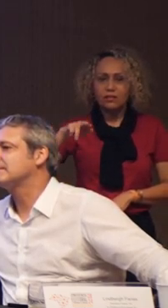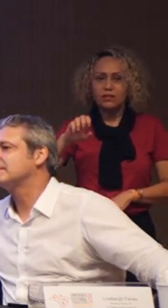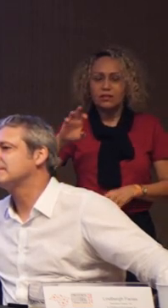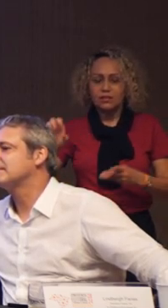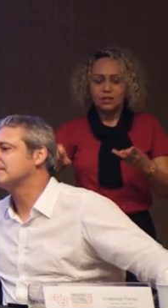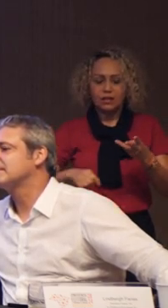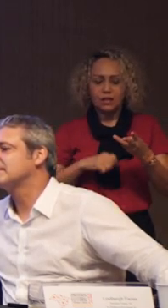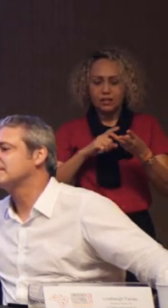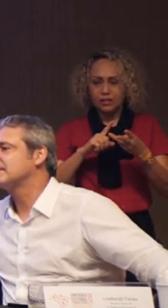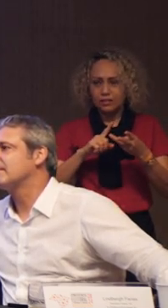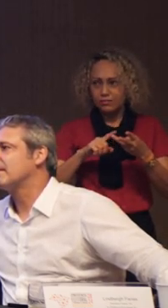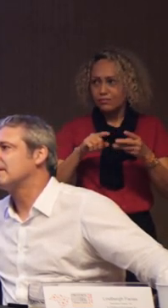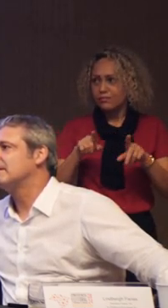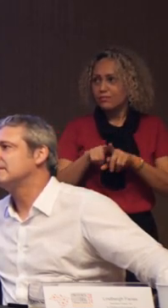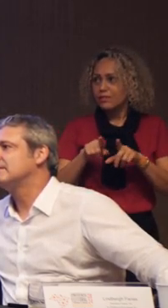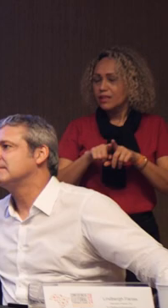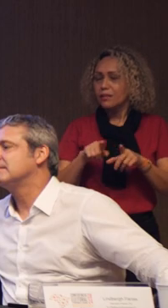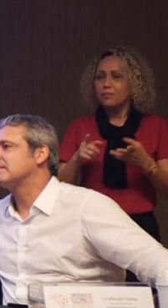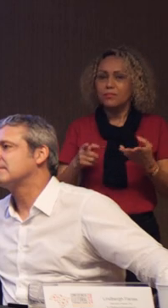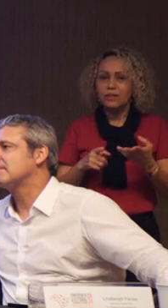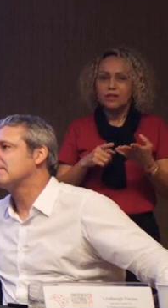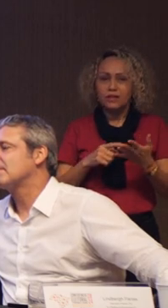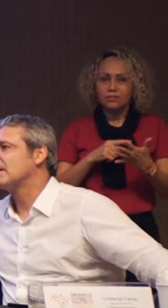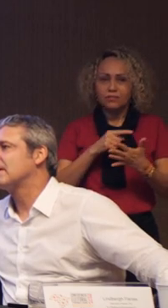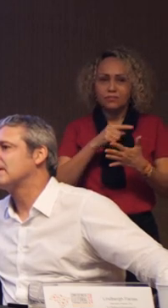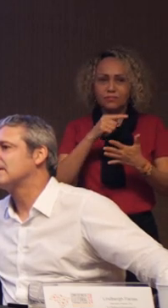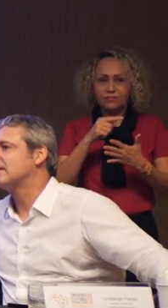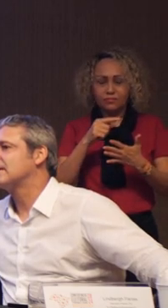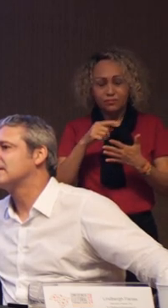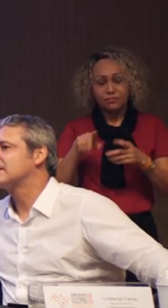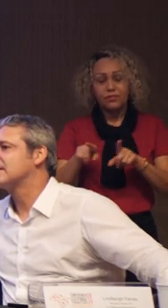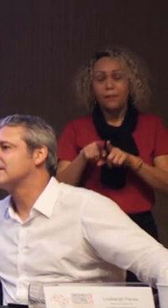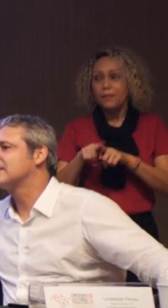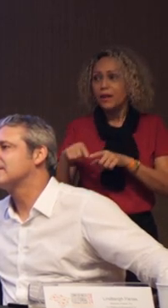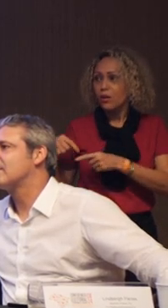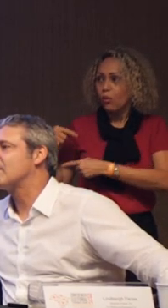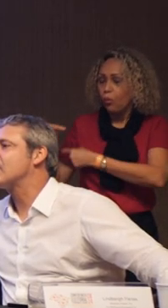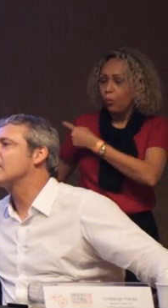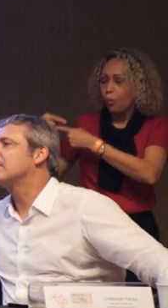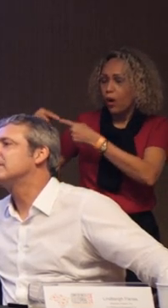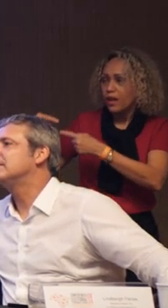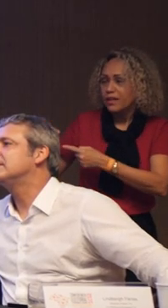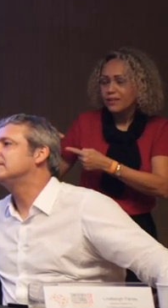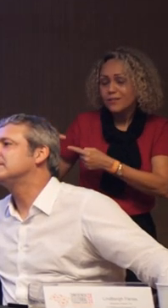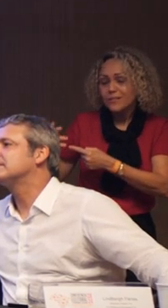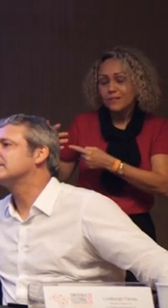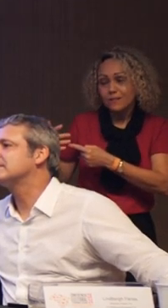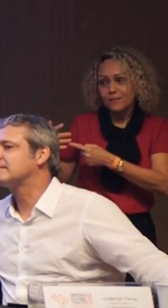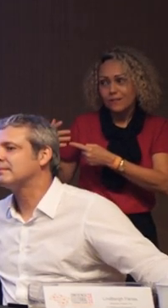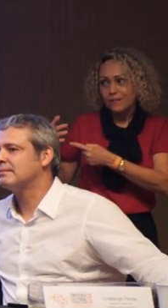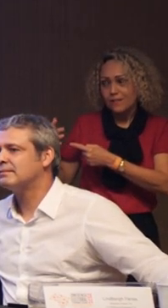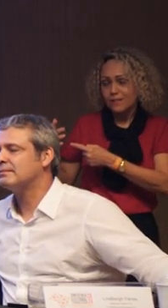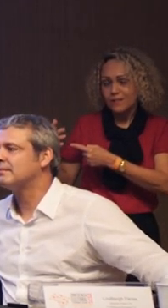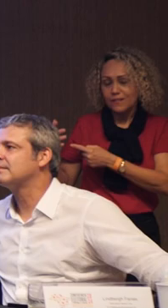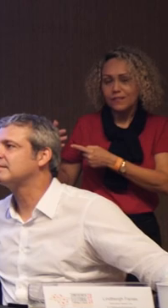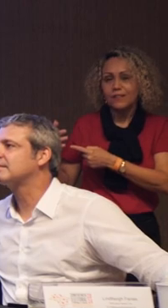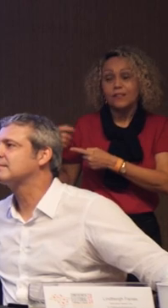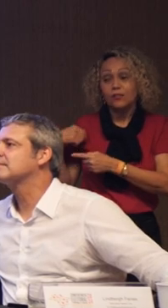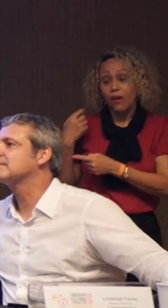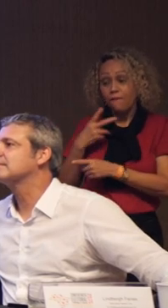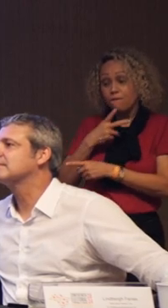nas pesquisas, nós demos a volta por cima, ganhamos a eleição, também de um herdeiro arcaico do estado da Bahia, mas uma eleição